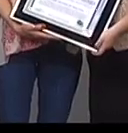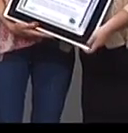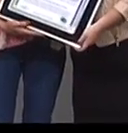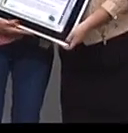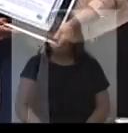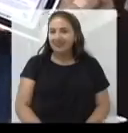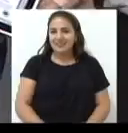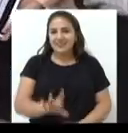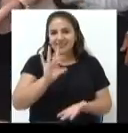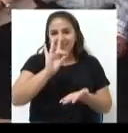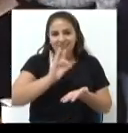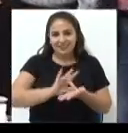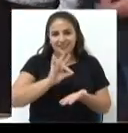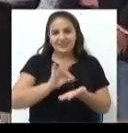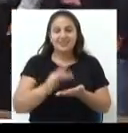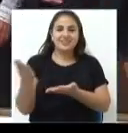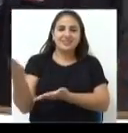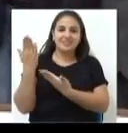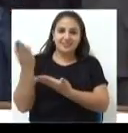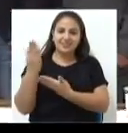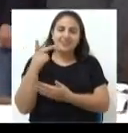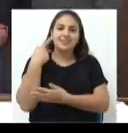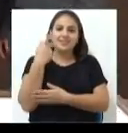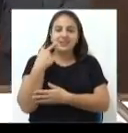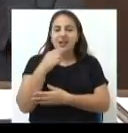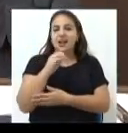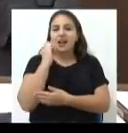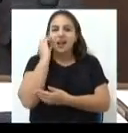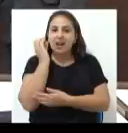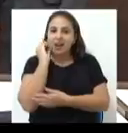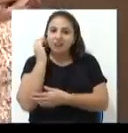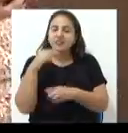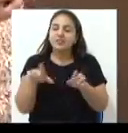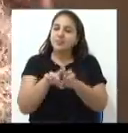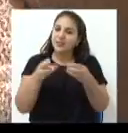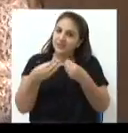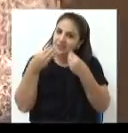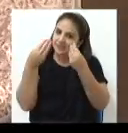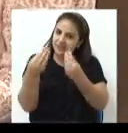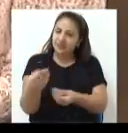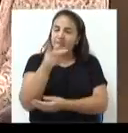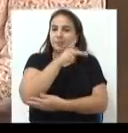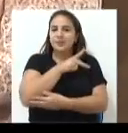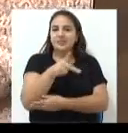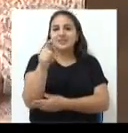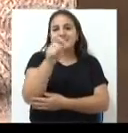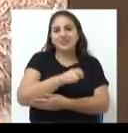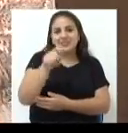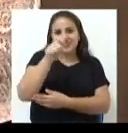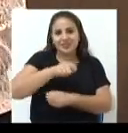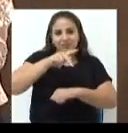Para concretizar a homenagem, a vereadora Cláudia Furlaneto entregou à presidente da